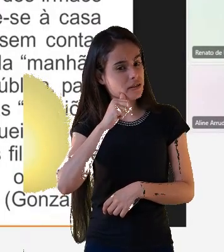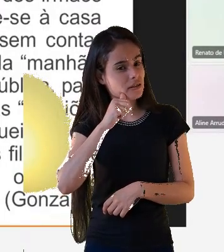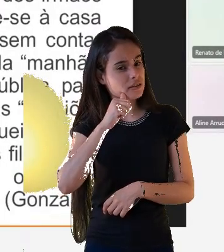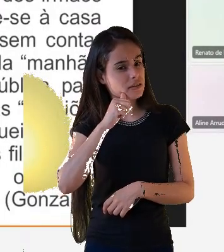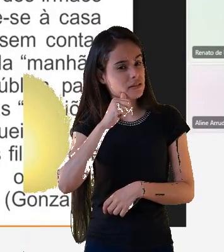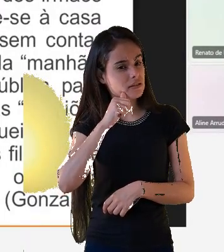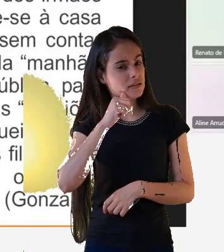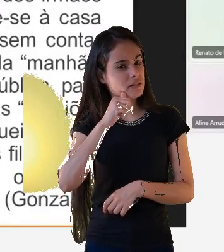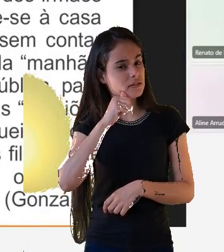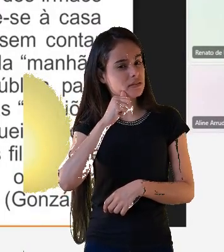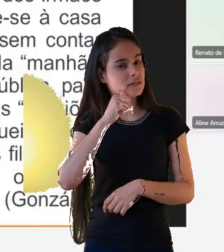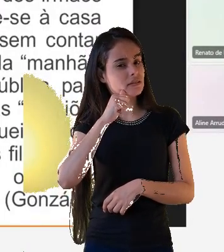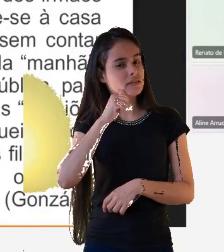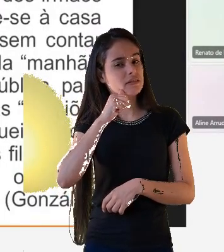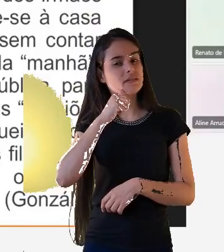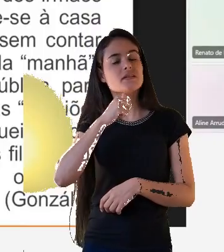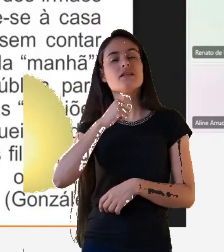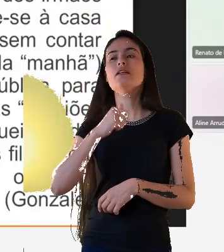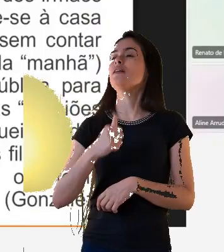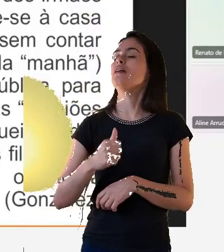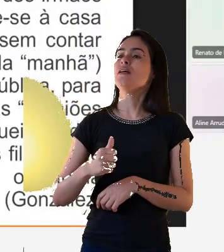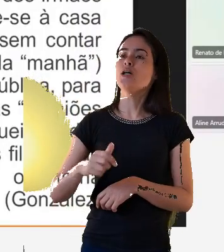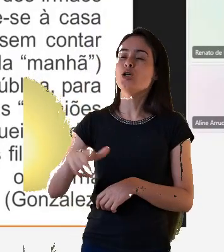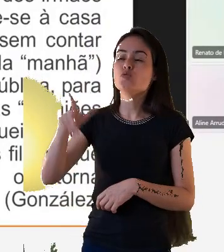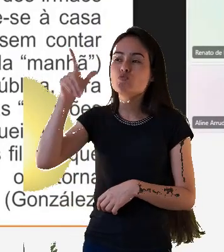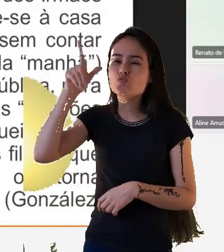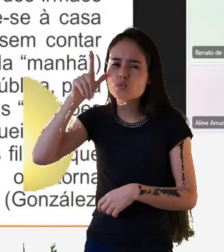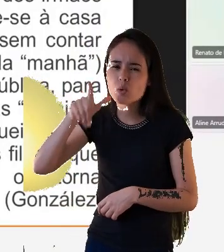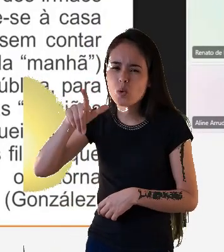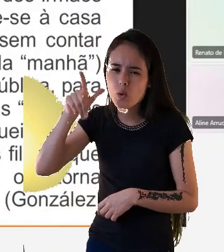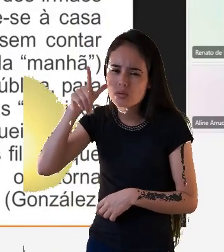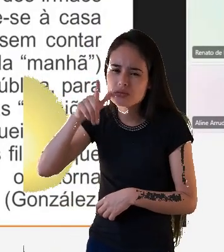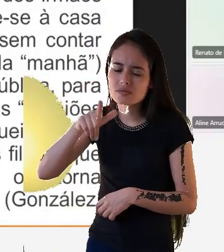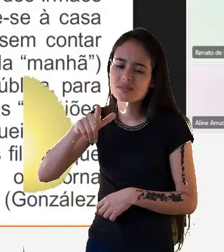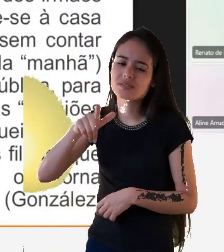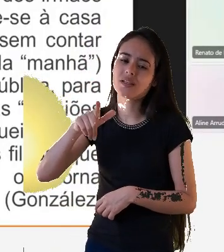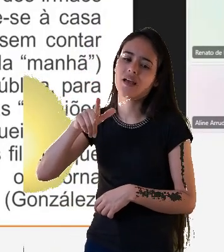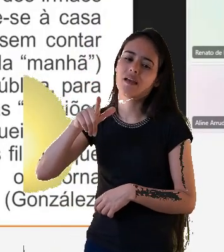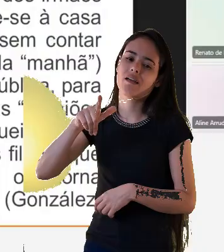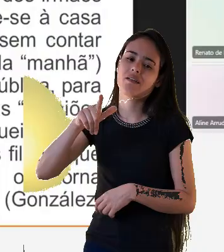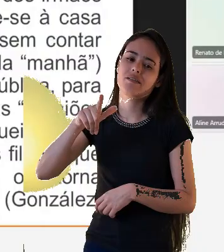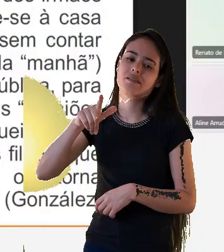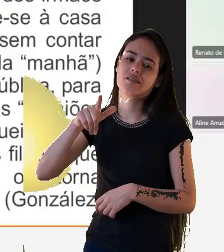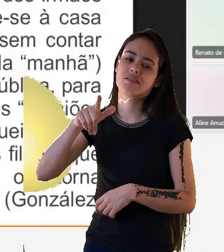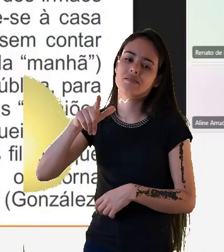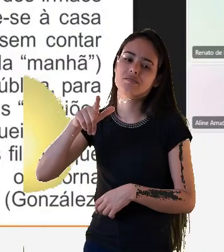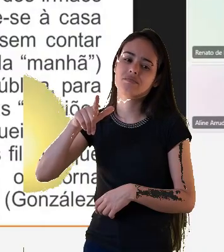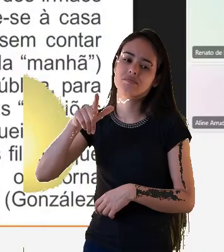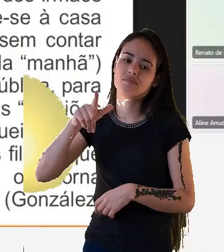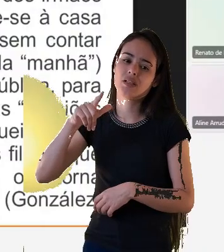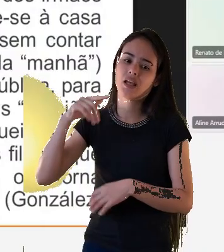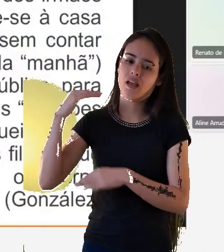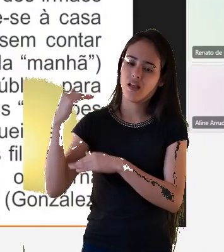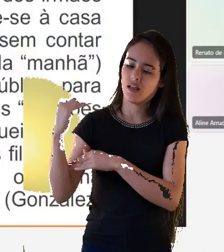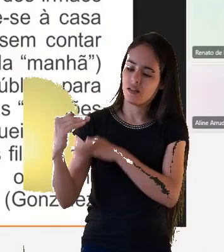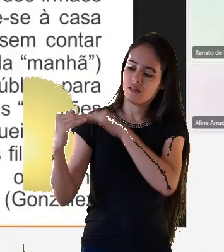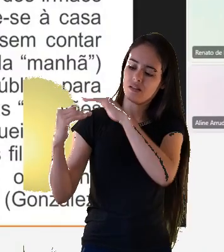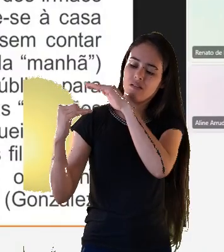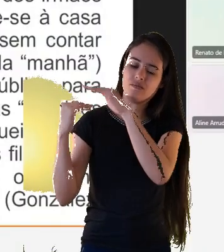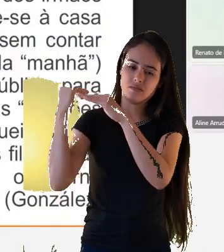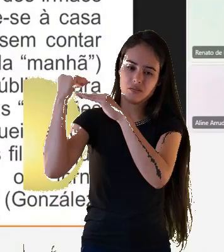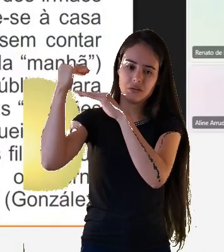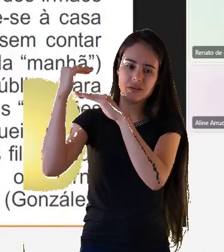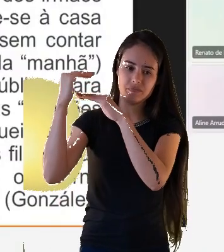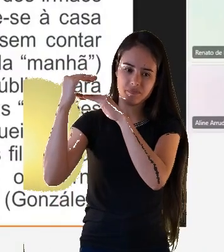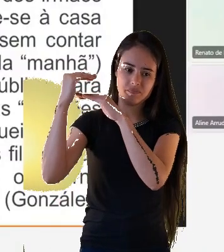por falta de inteligência, de capacidade, não, é o racismo mesmo que faz com que elas permaneçam